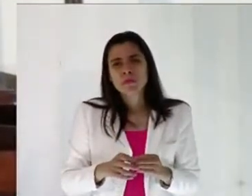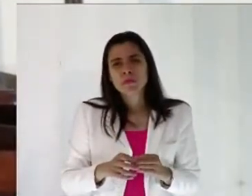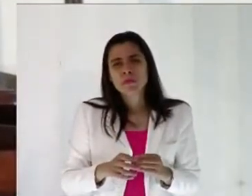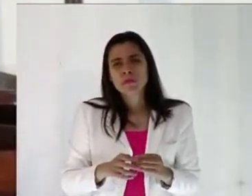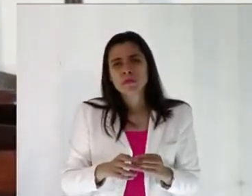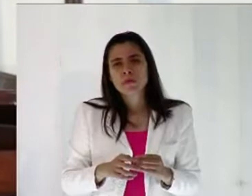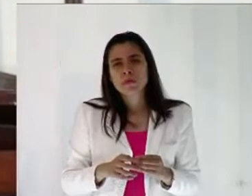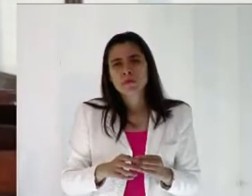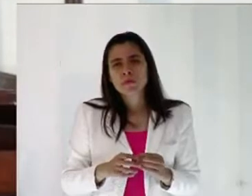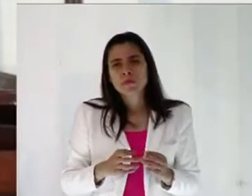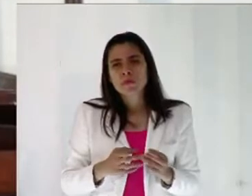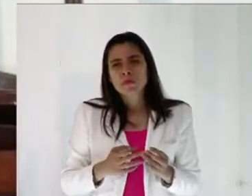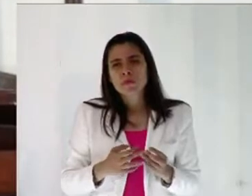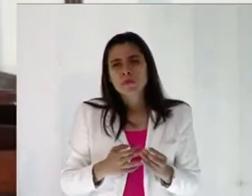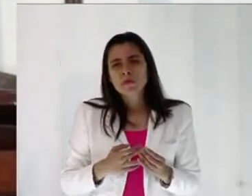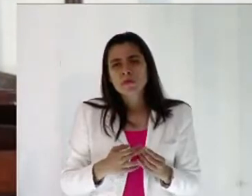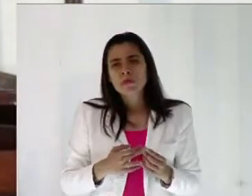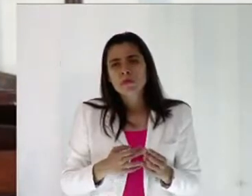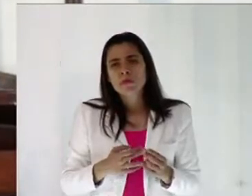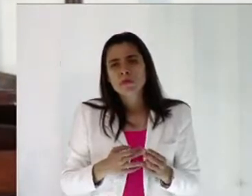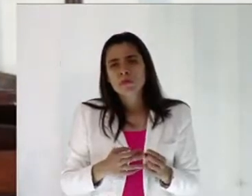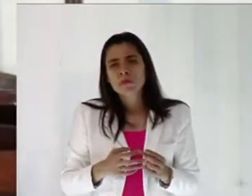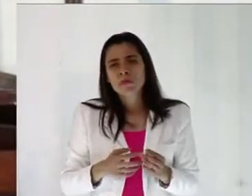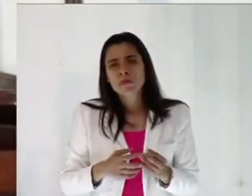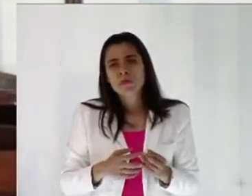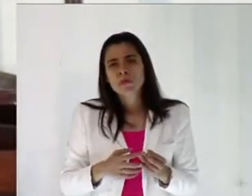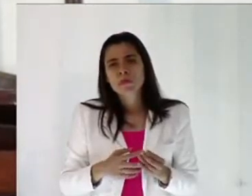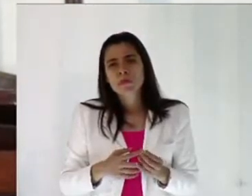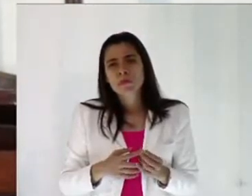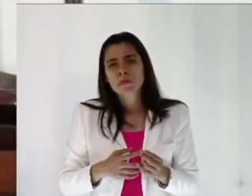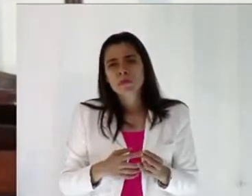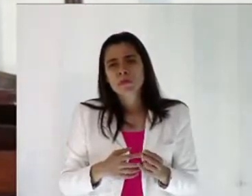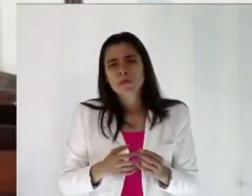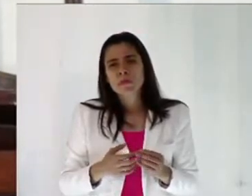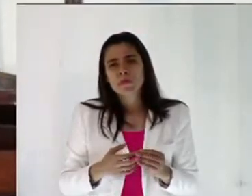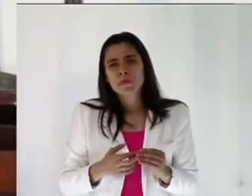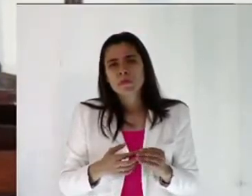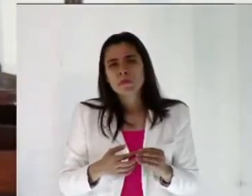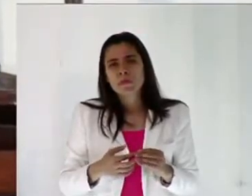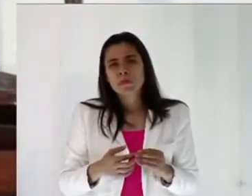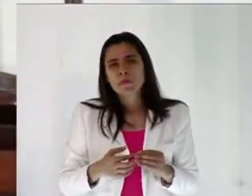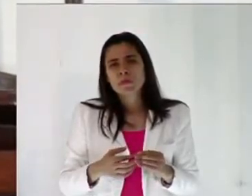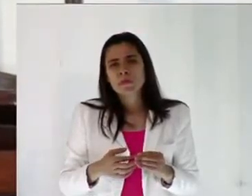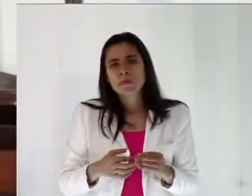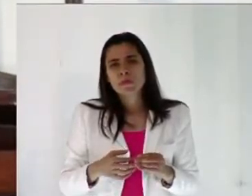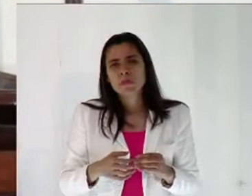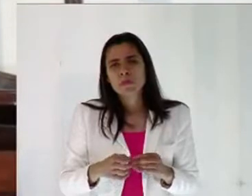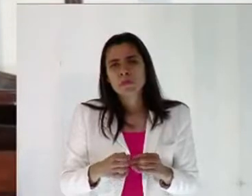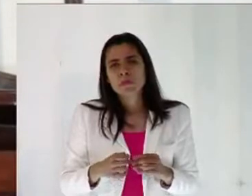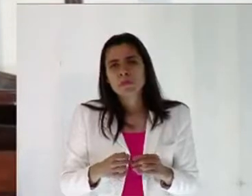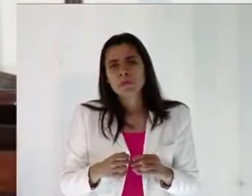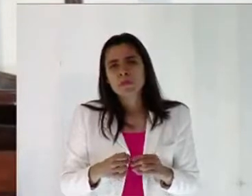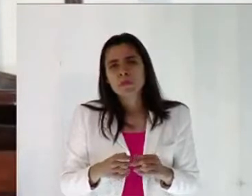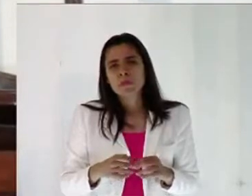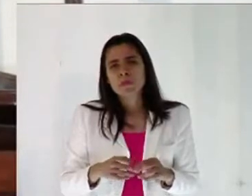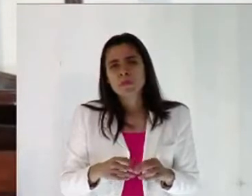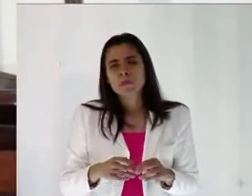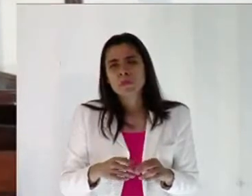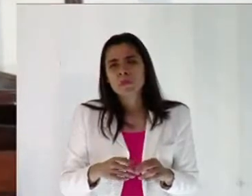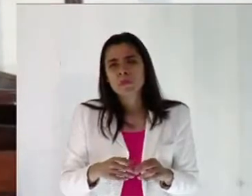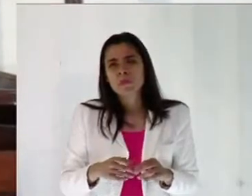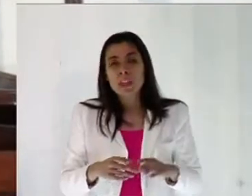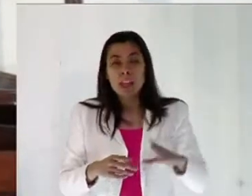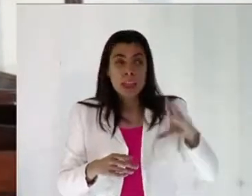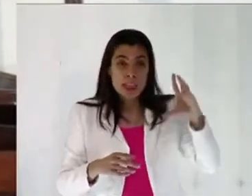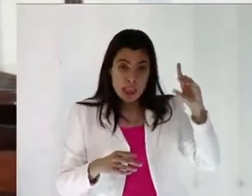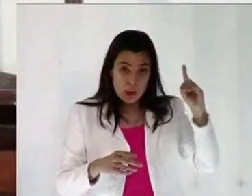palavra de Deus registra isto, quando Deus se dirige ao seu Filho e às pessoas que estavam ali dizendo: este é o meu